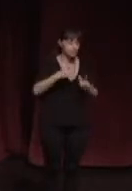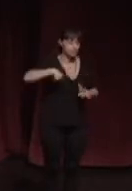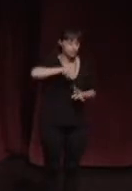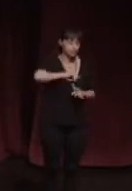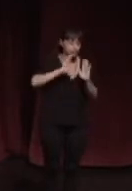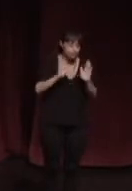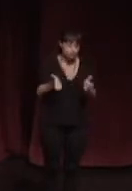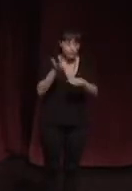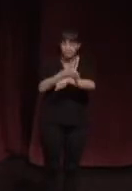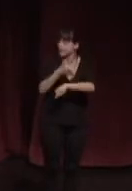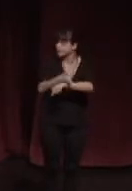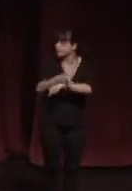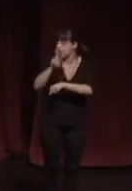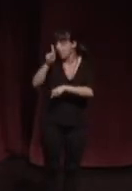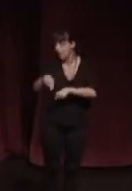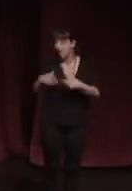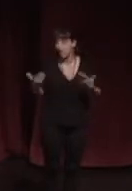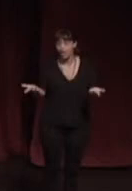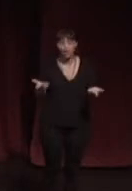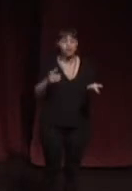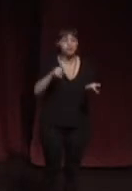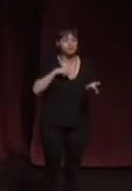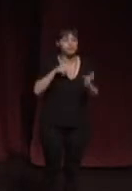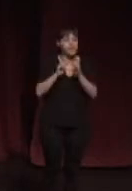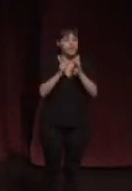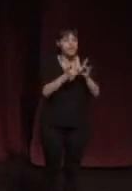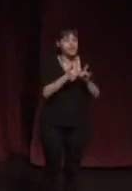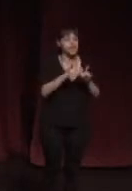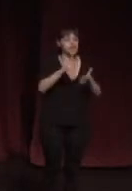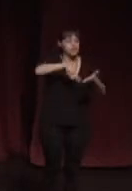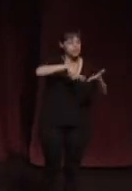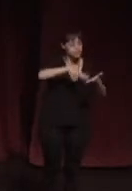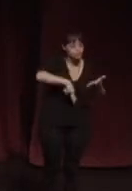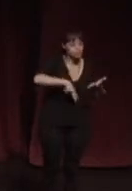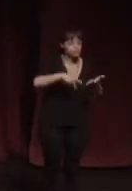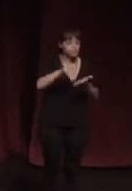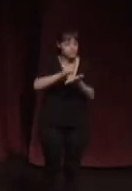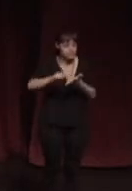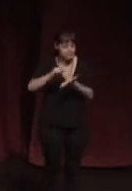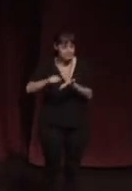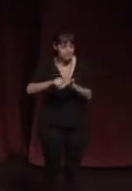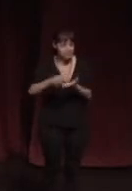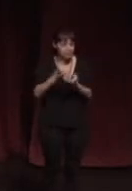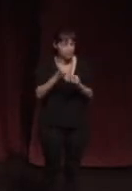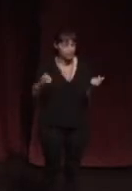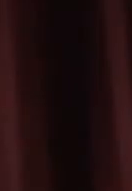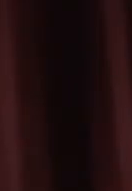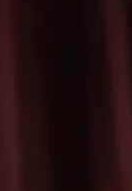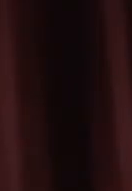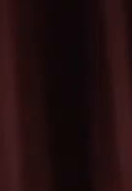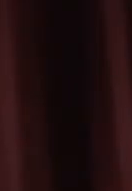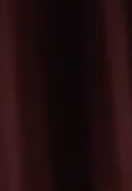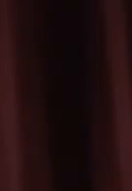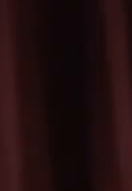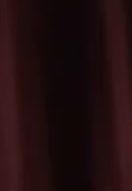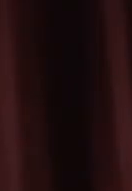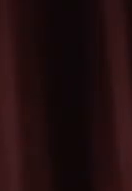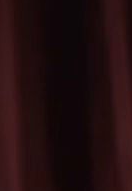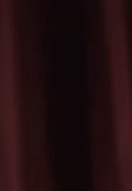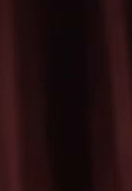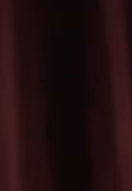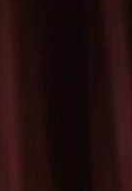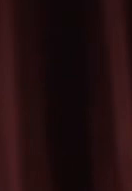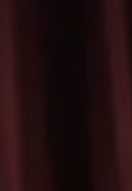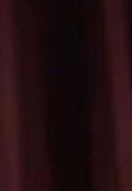elas. Uma delas é a de leitura escrita de qualidade para todos, que está dentro do GIF, do Grupo